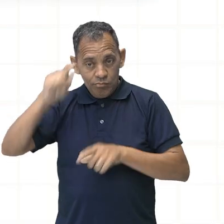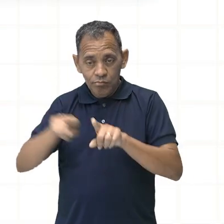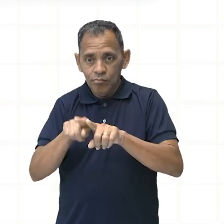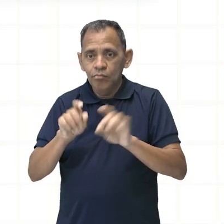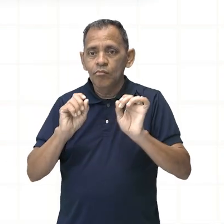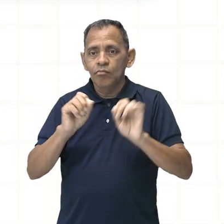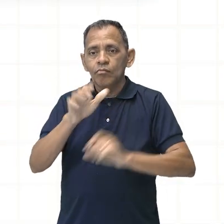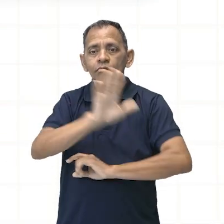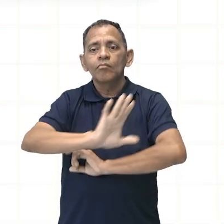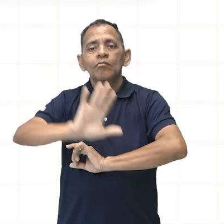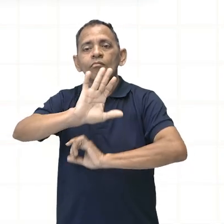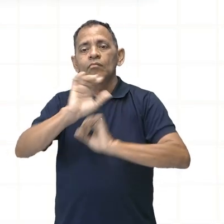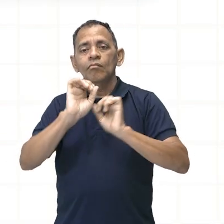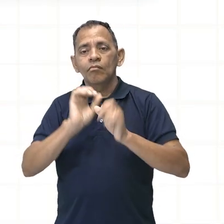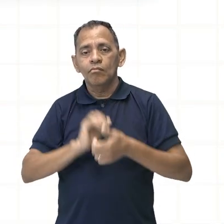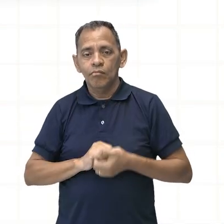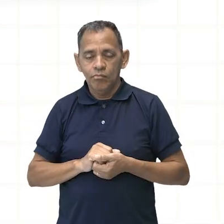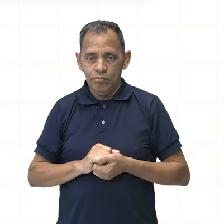forma geral,